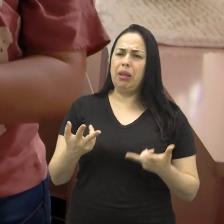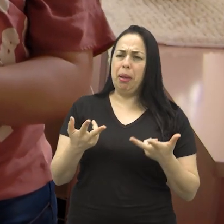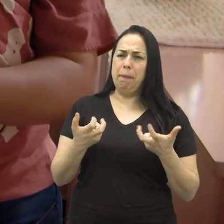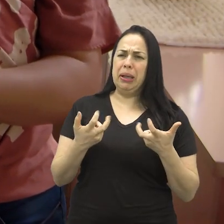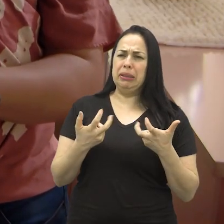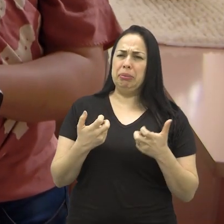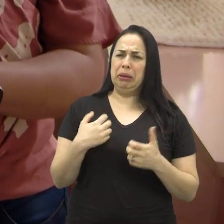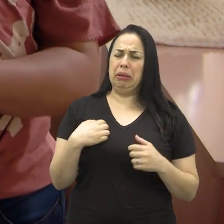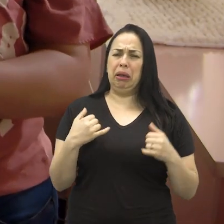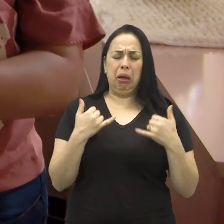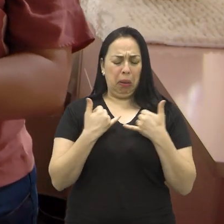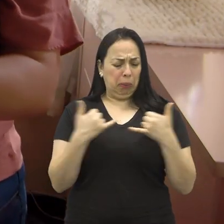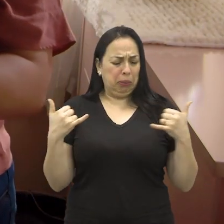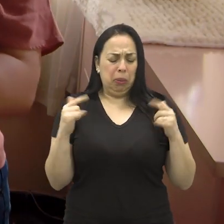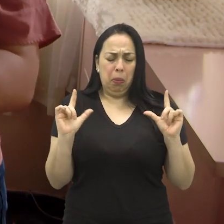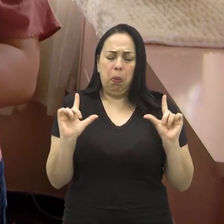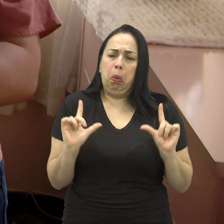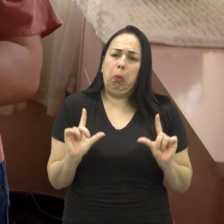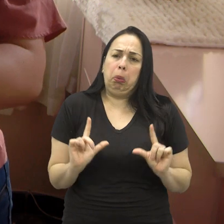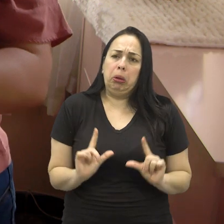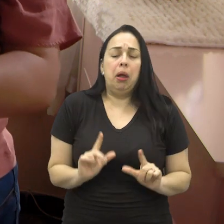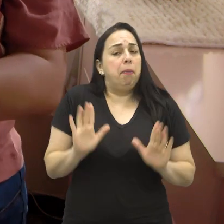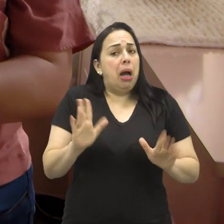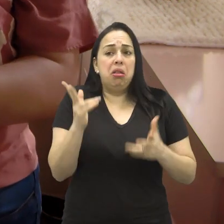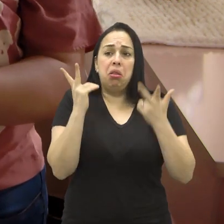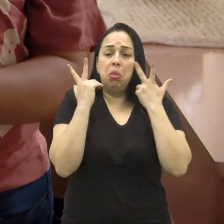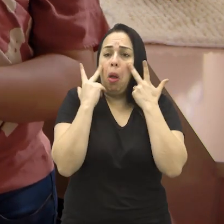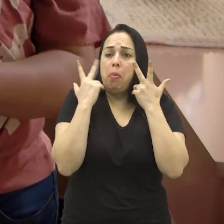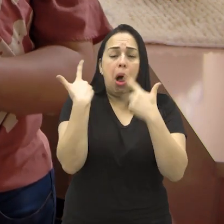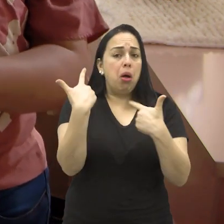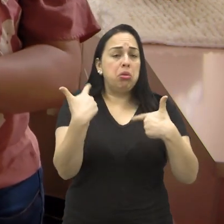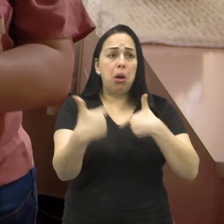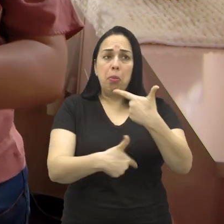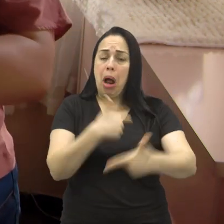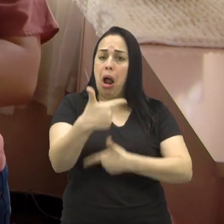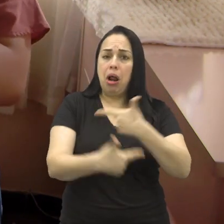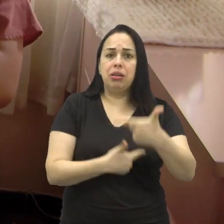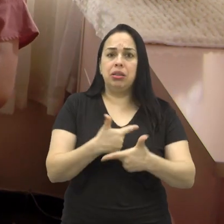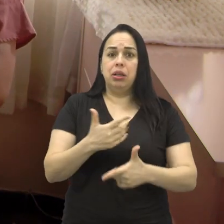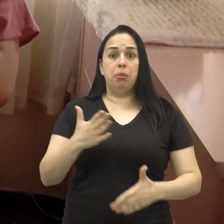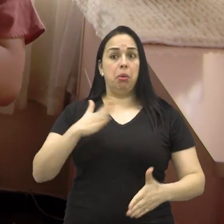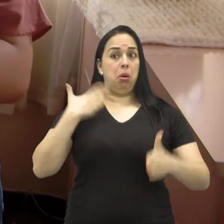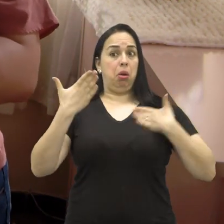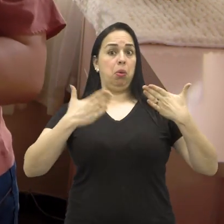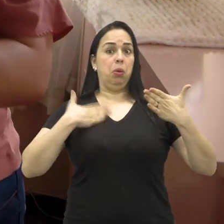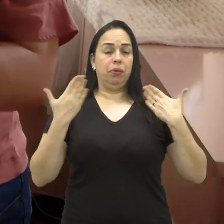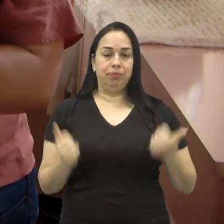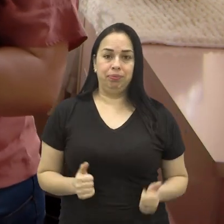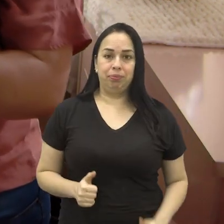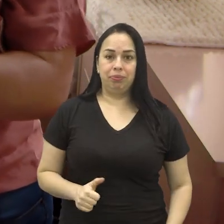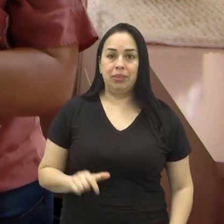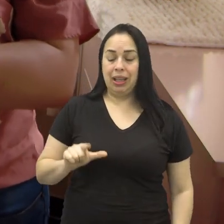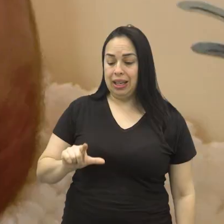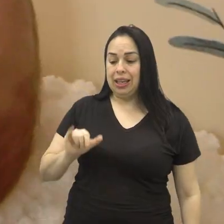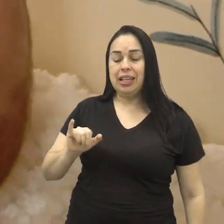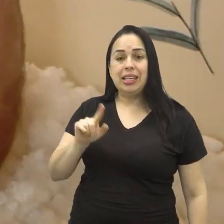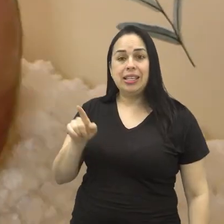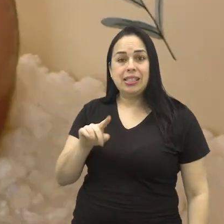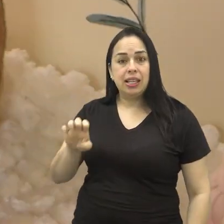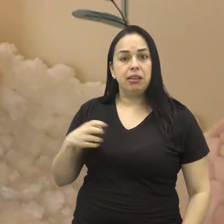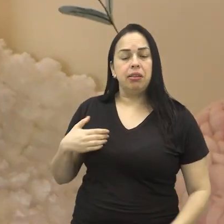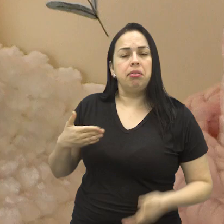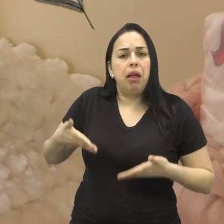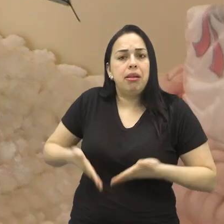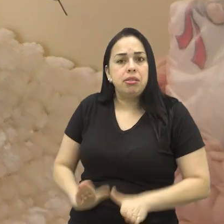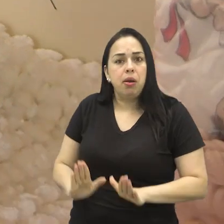vitamina que eu percebi que eu estava com um pouco menos de energia, mas eu estava trabalhando normalmente, fazendo tudo normalmente, então foi um susto muito grande.